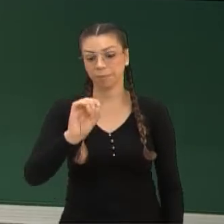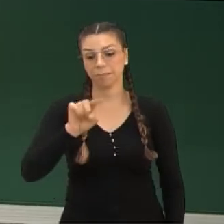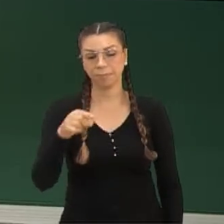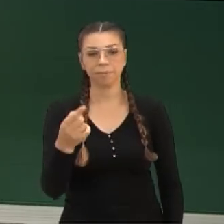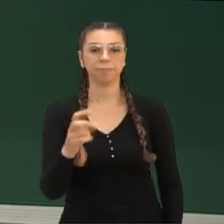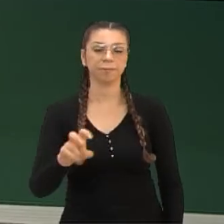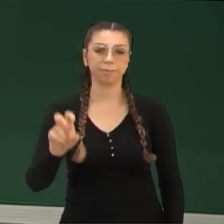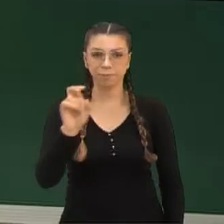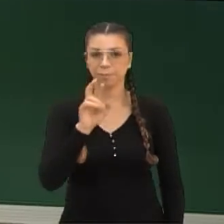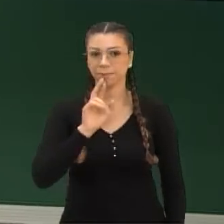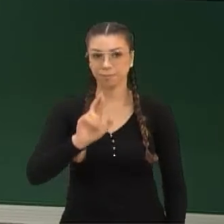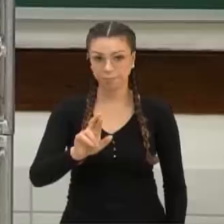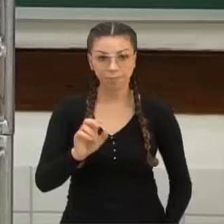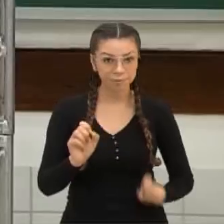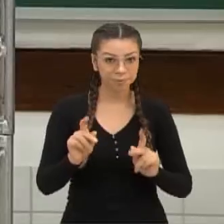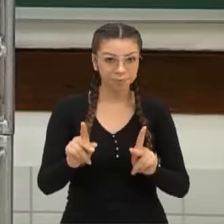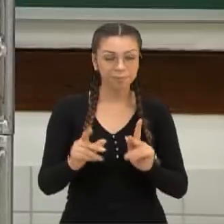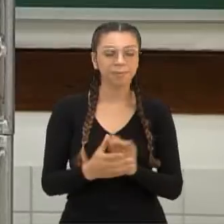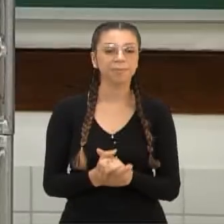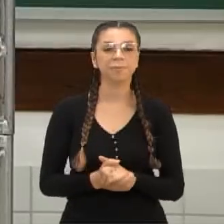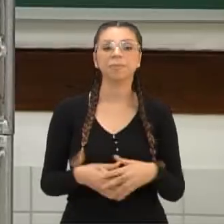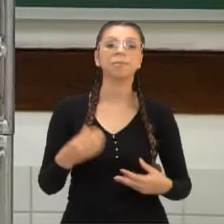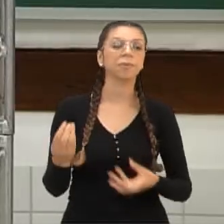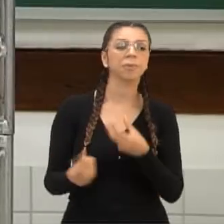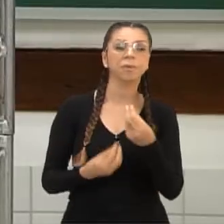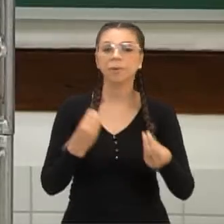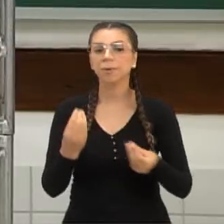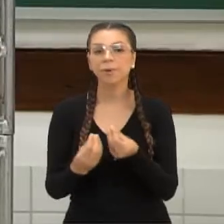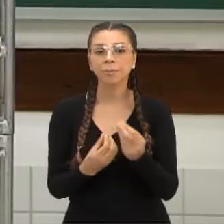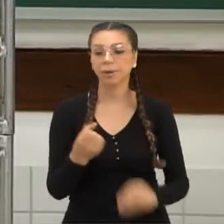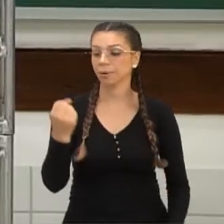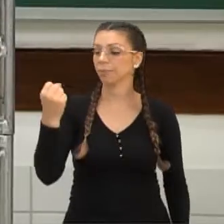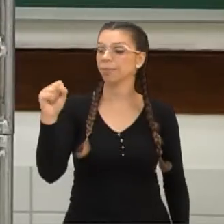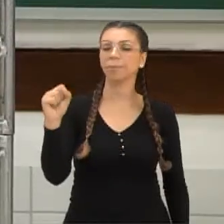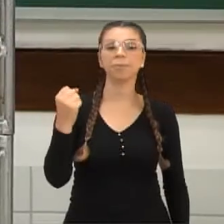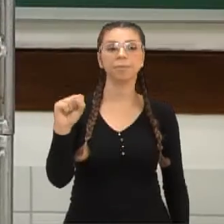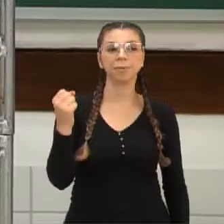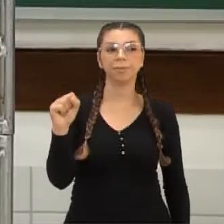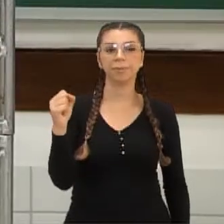0,5, beleza? Como é que vai ficar o 8